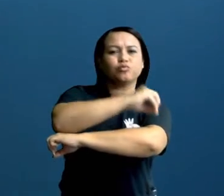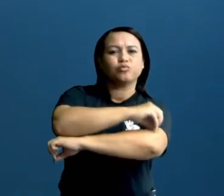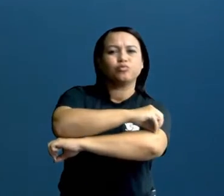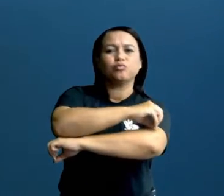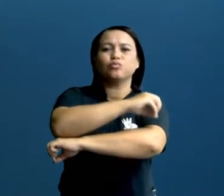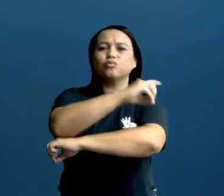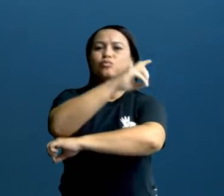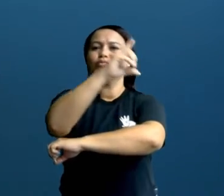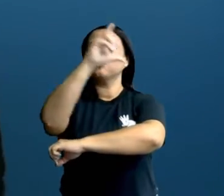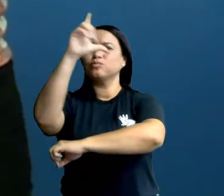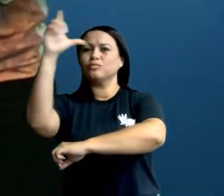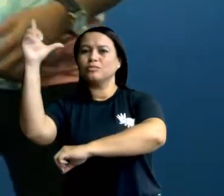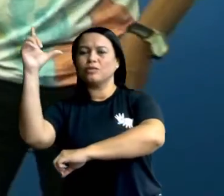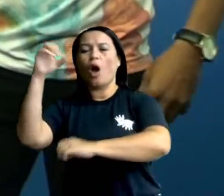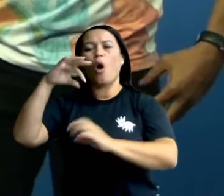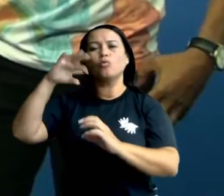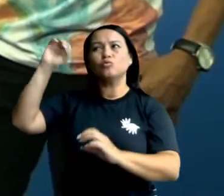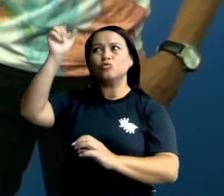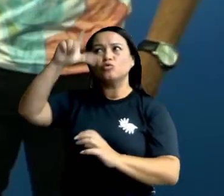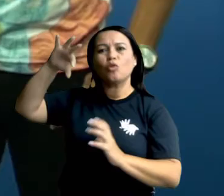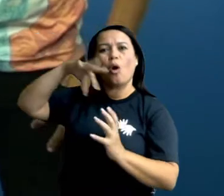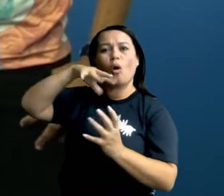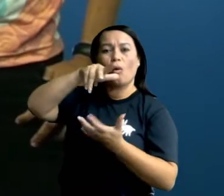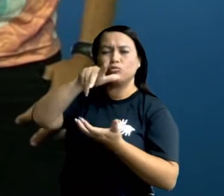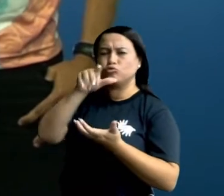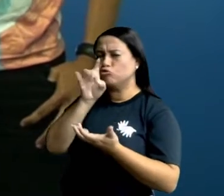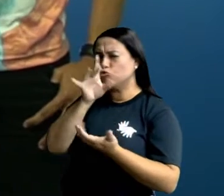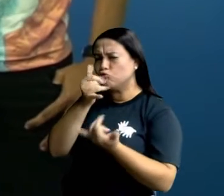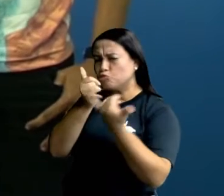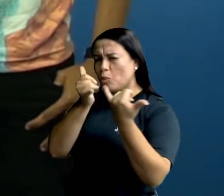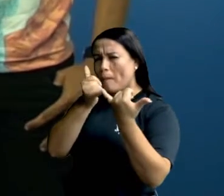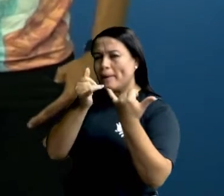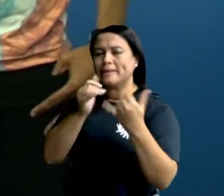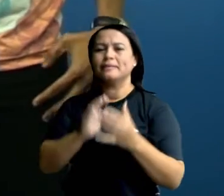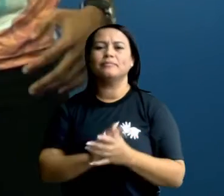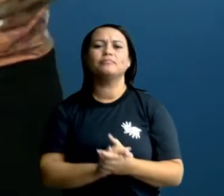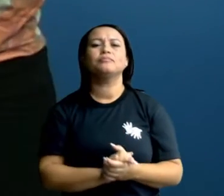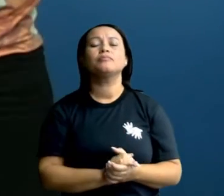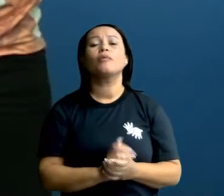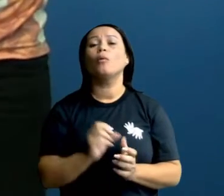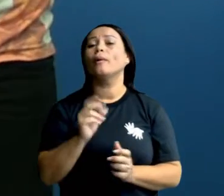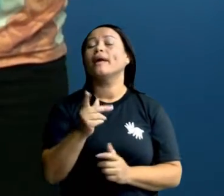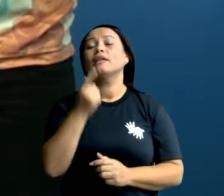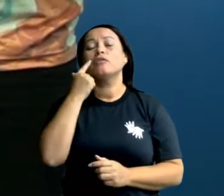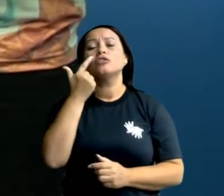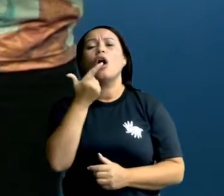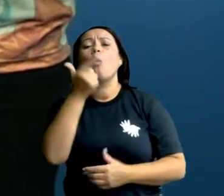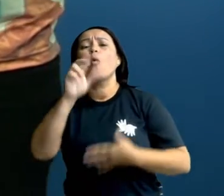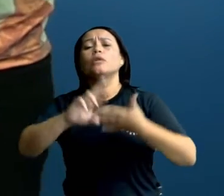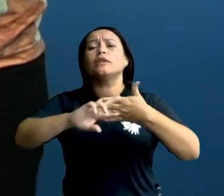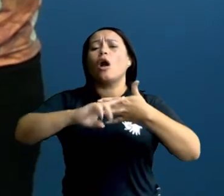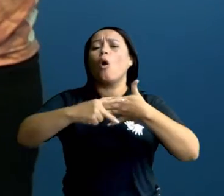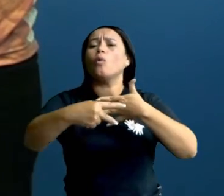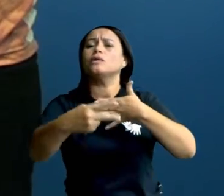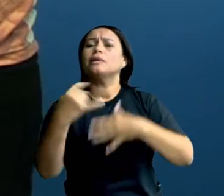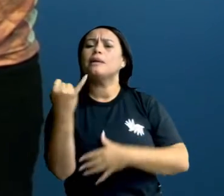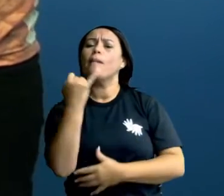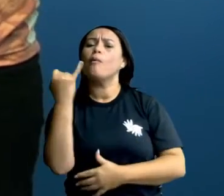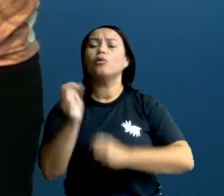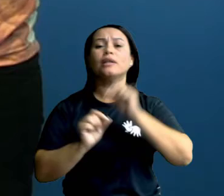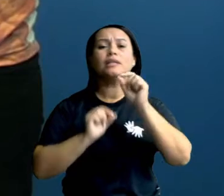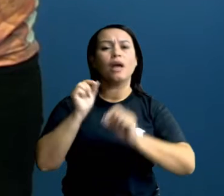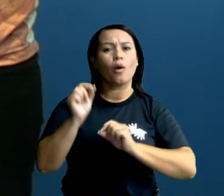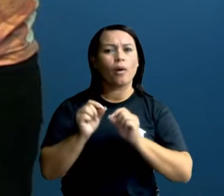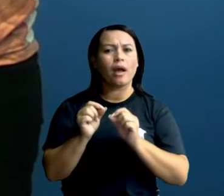em torno da Terra de forma aparente, ok? A outra consequência, né, importante seria o